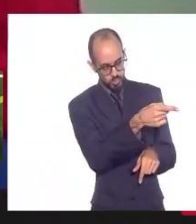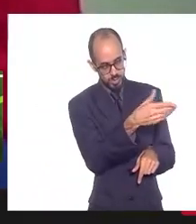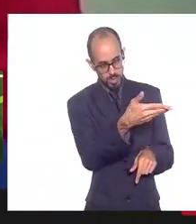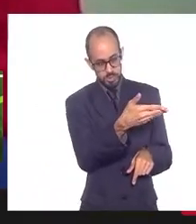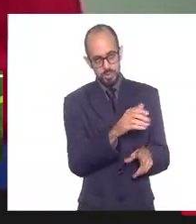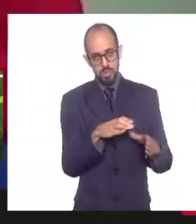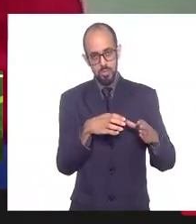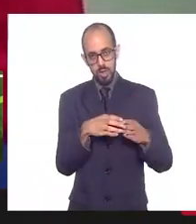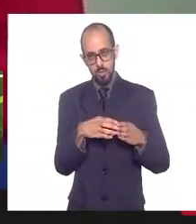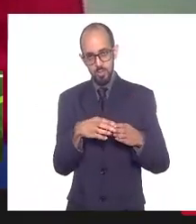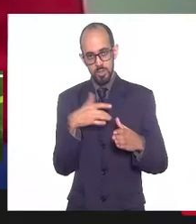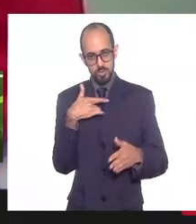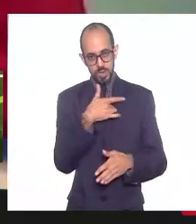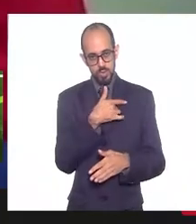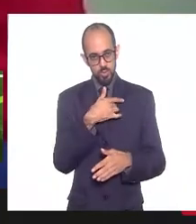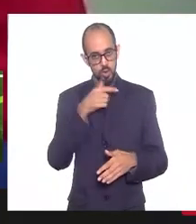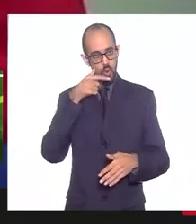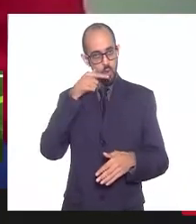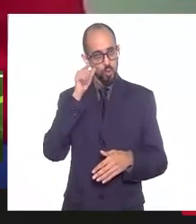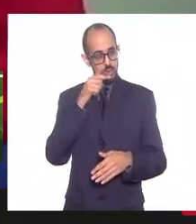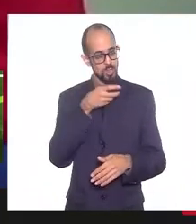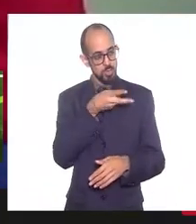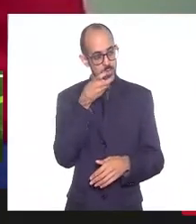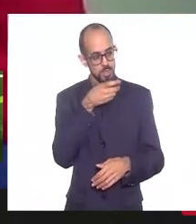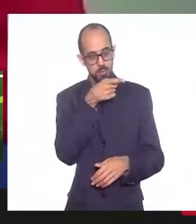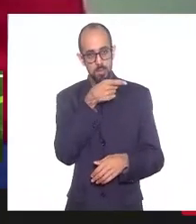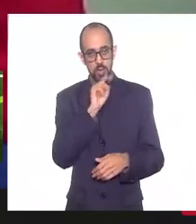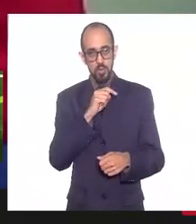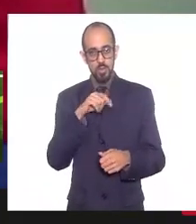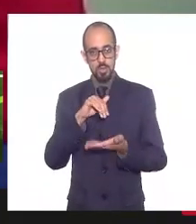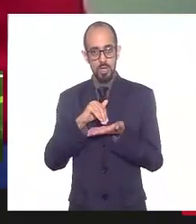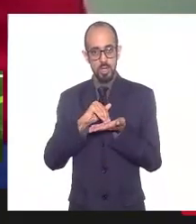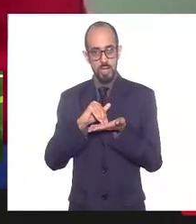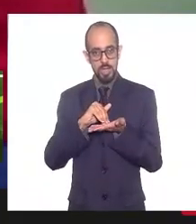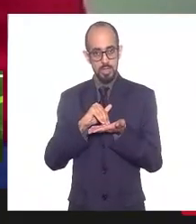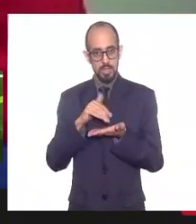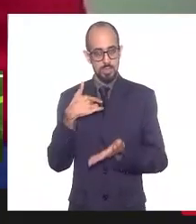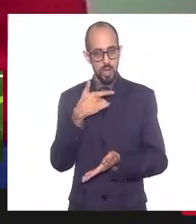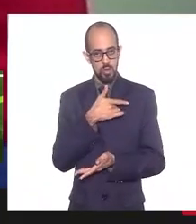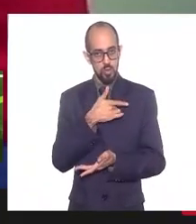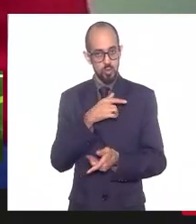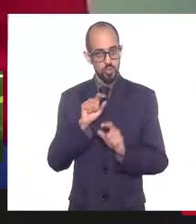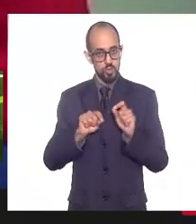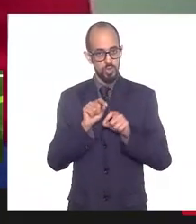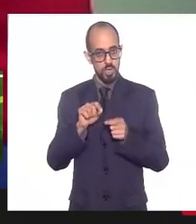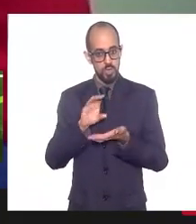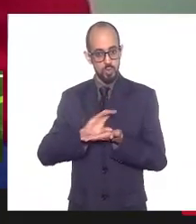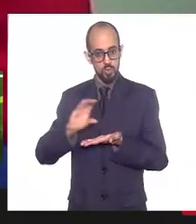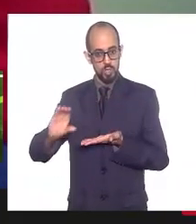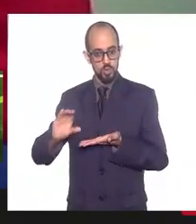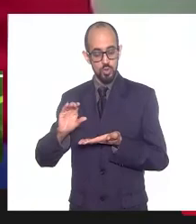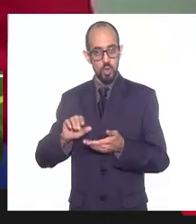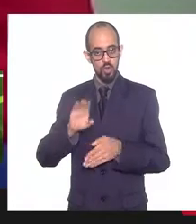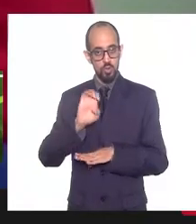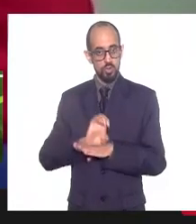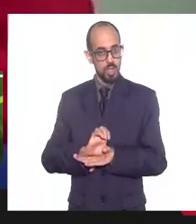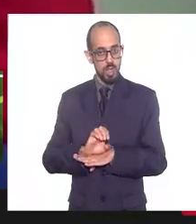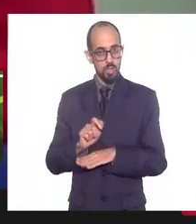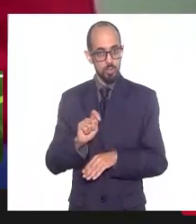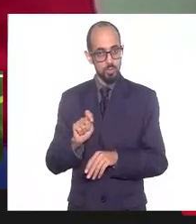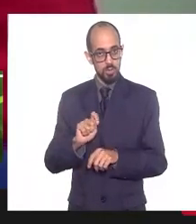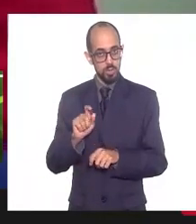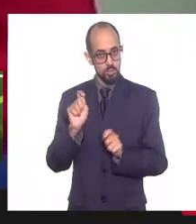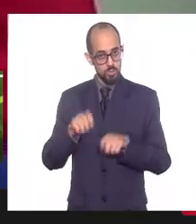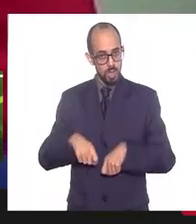Saúde, ontem nós ouvimos da Secretaria de Saúde que o Tesouro do Estado não está repassando